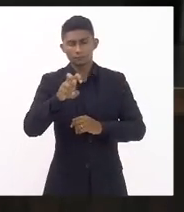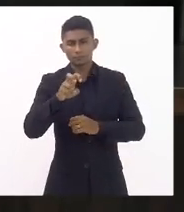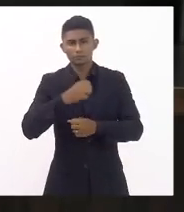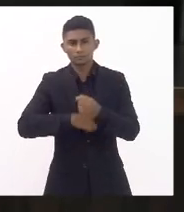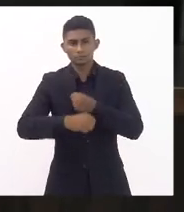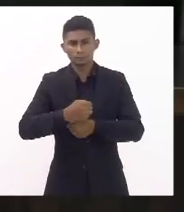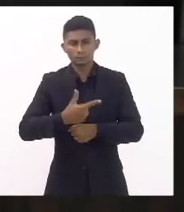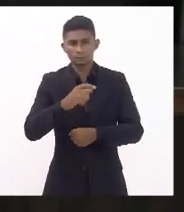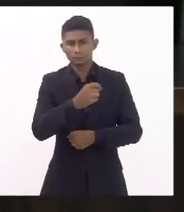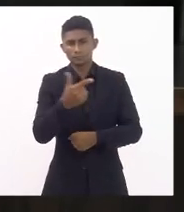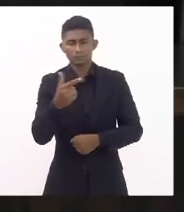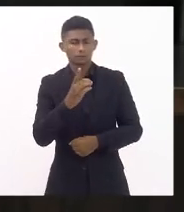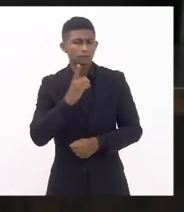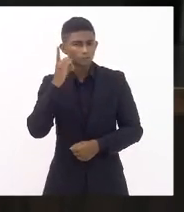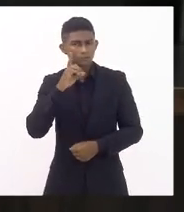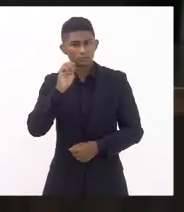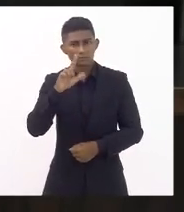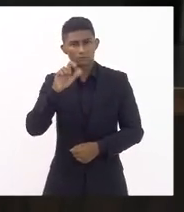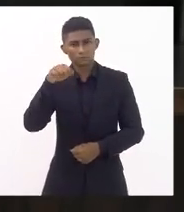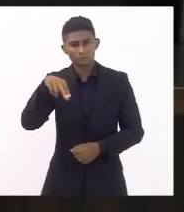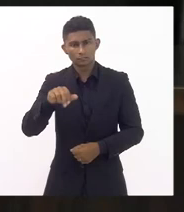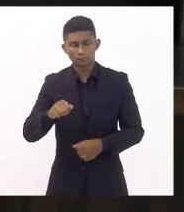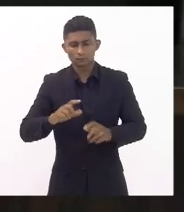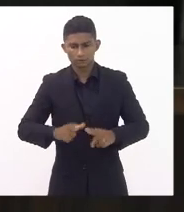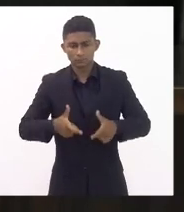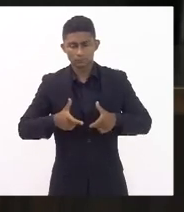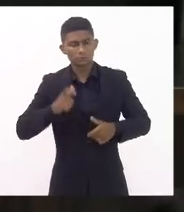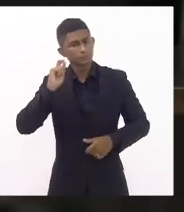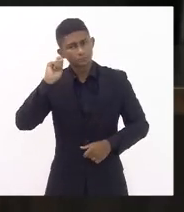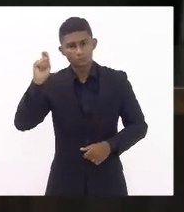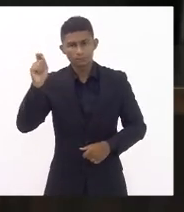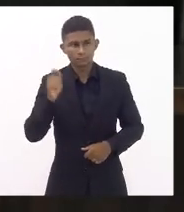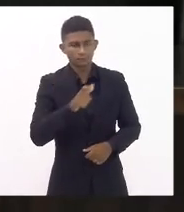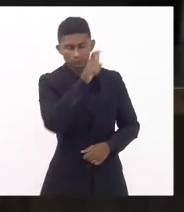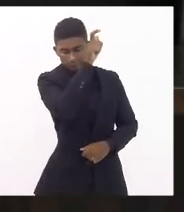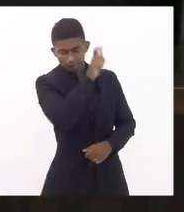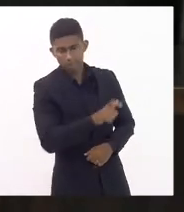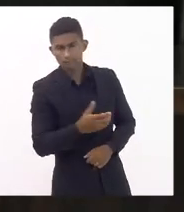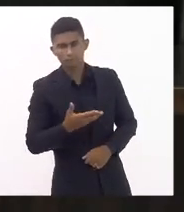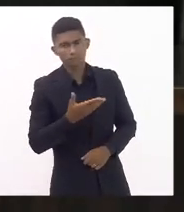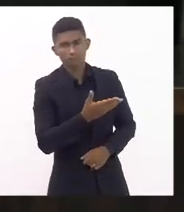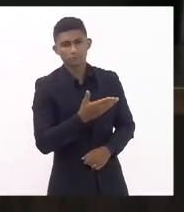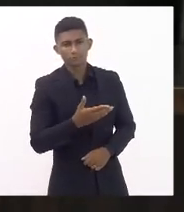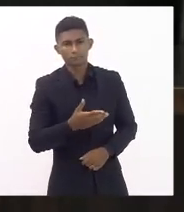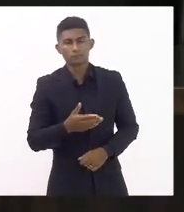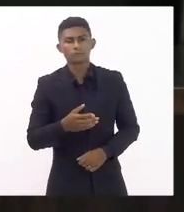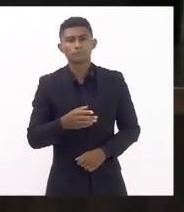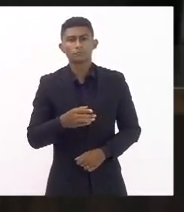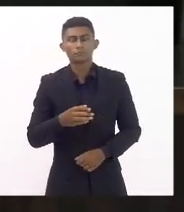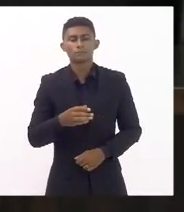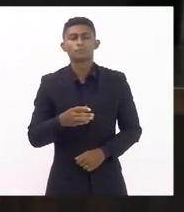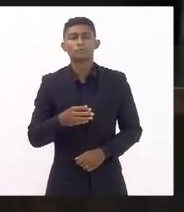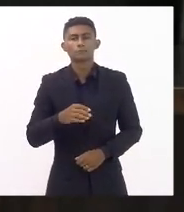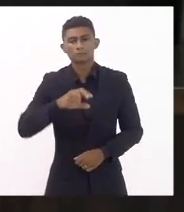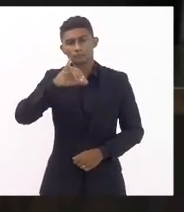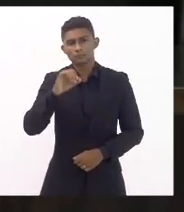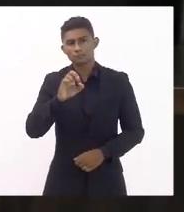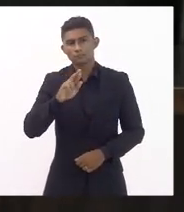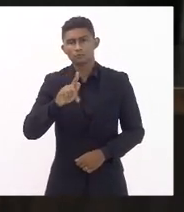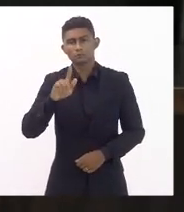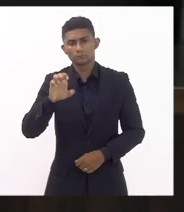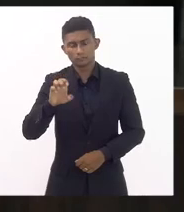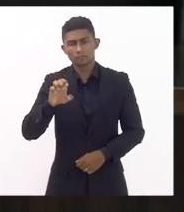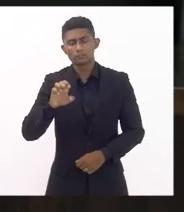deputado Alana Passo. Concede a medalha Tiradentes, respectivo diploma, ao almirante de esquadra fuzileiro naval Jorge Armando